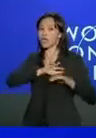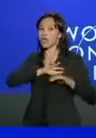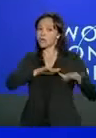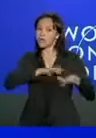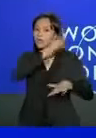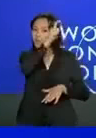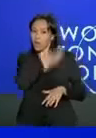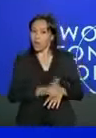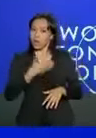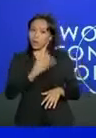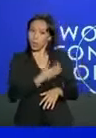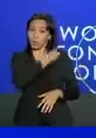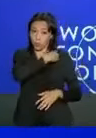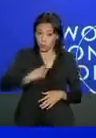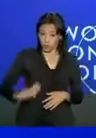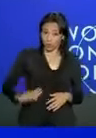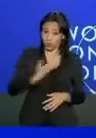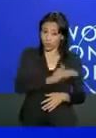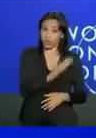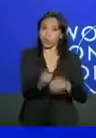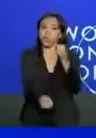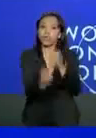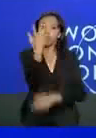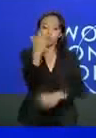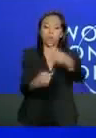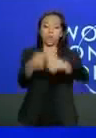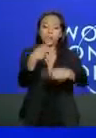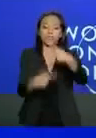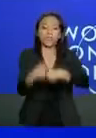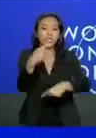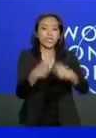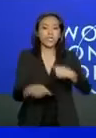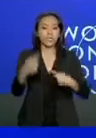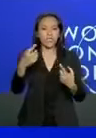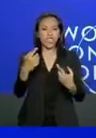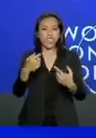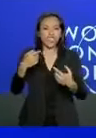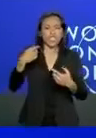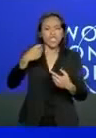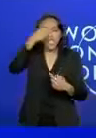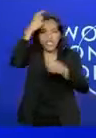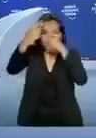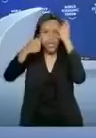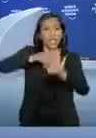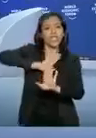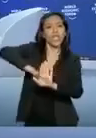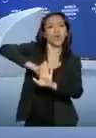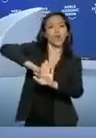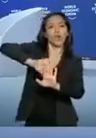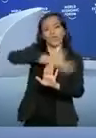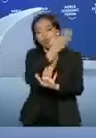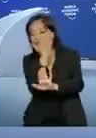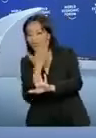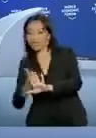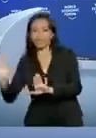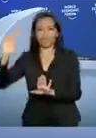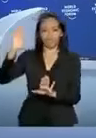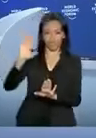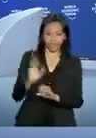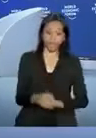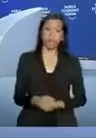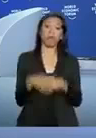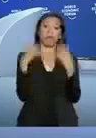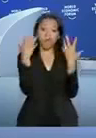Ernesto Araújo, implementando uma política na qual o viés ideológico deixará de existir. Para